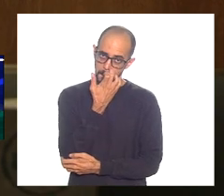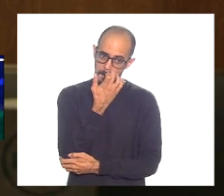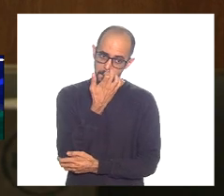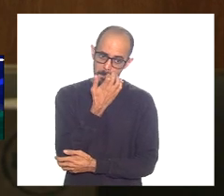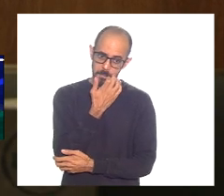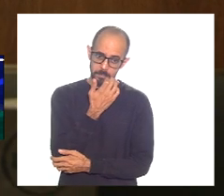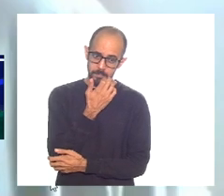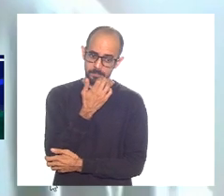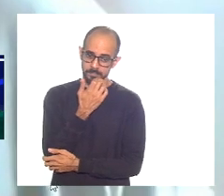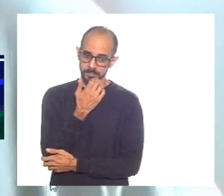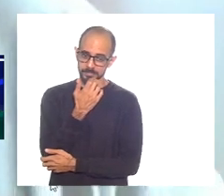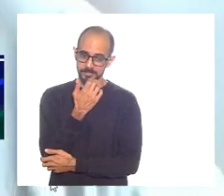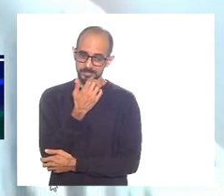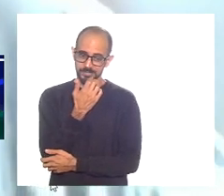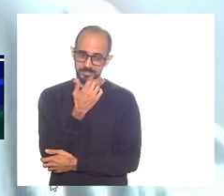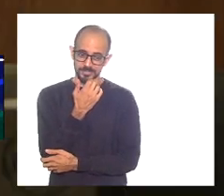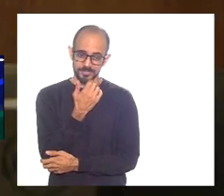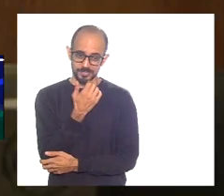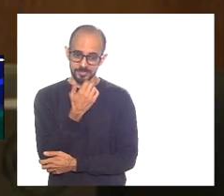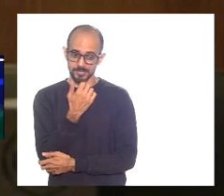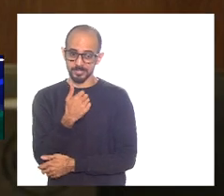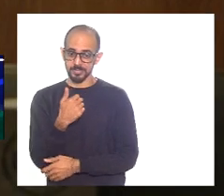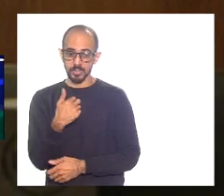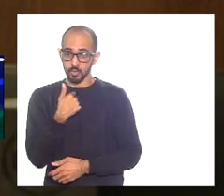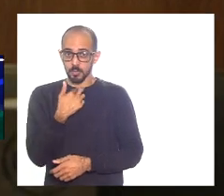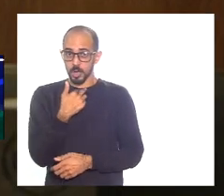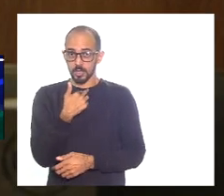Eu não posso, né? Pode, porque é substitutivo.